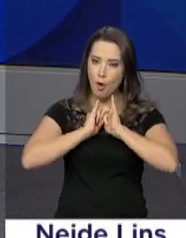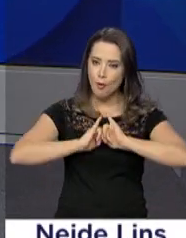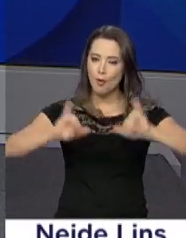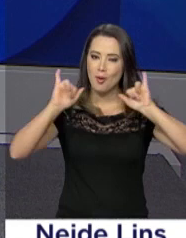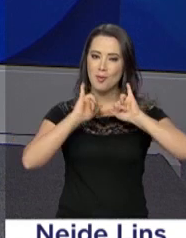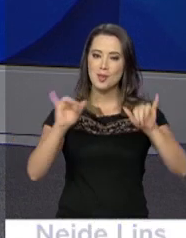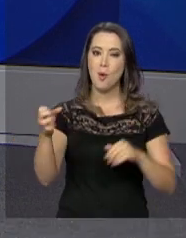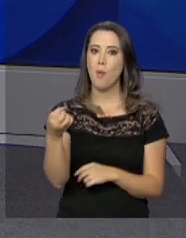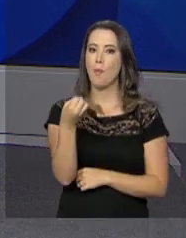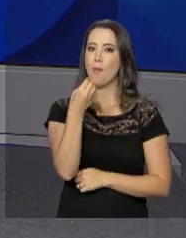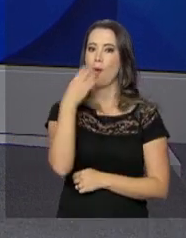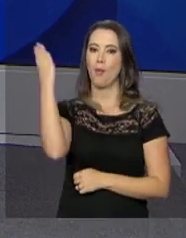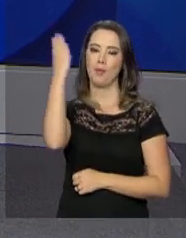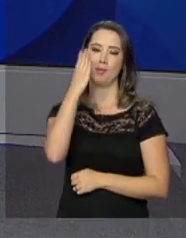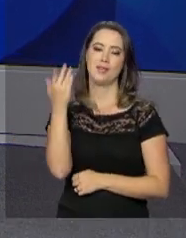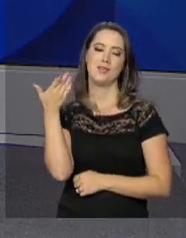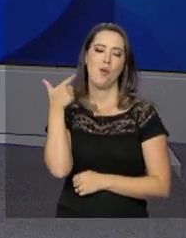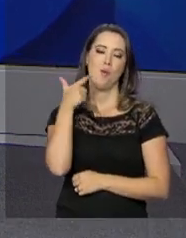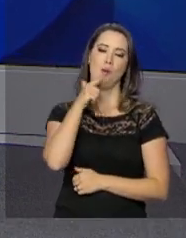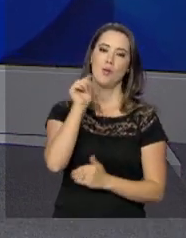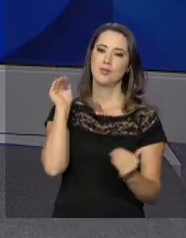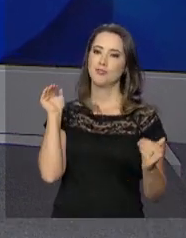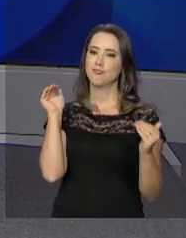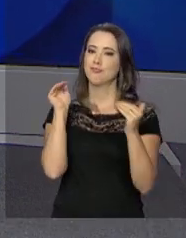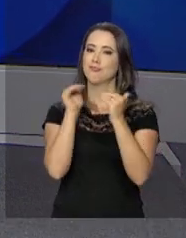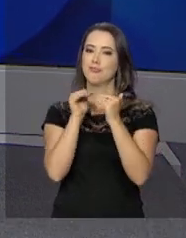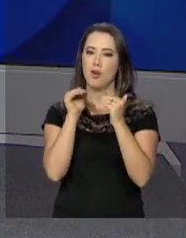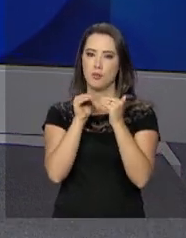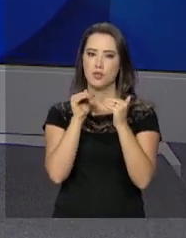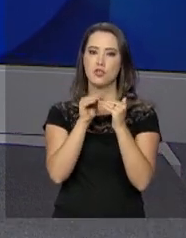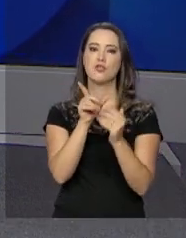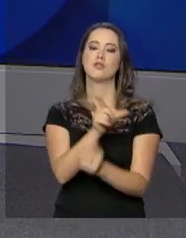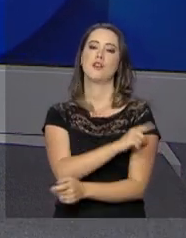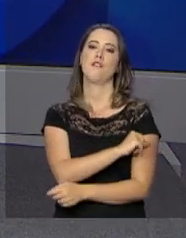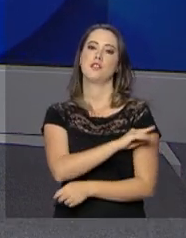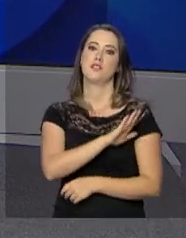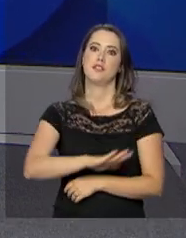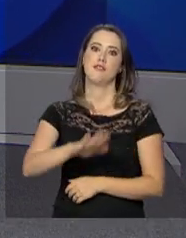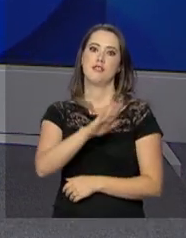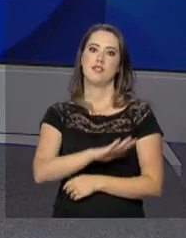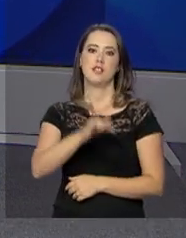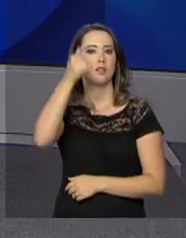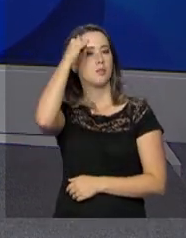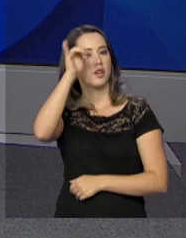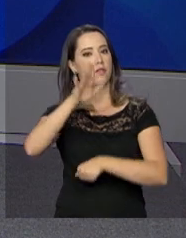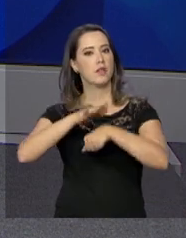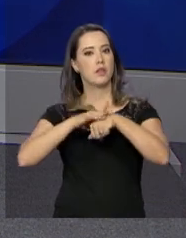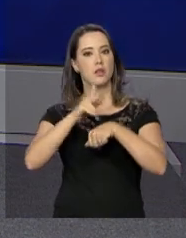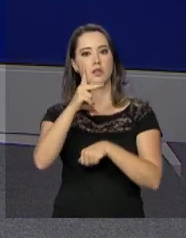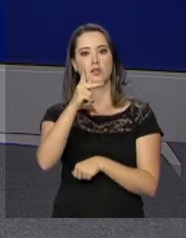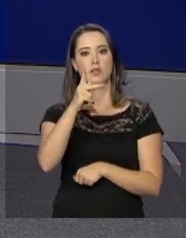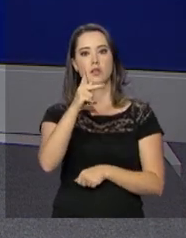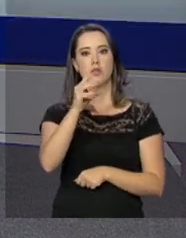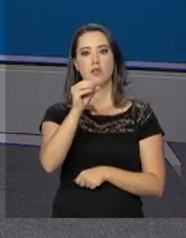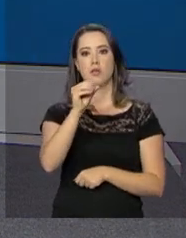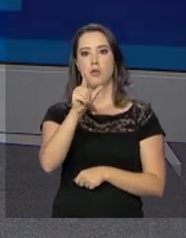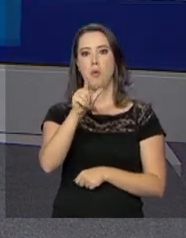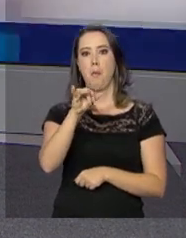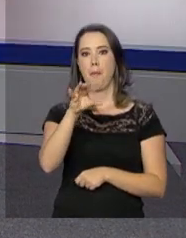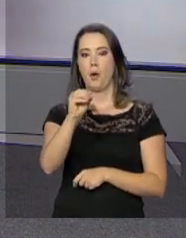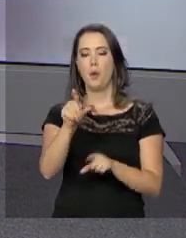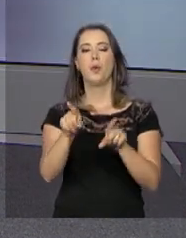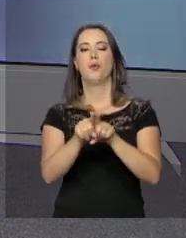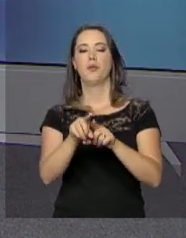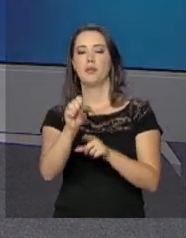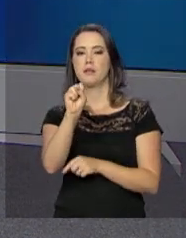notícia. O Brasil alcançou a meta da campanha de vacinação de crianças contra a pólio e o sarampo. Nós vamos ver os dados aqui